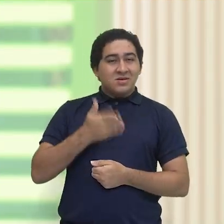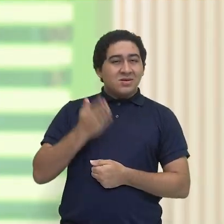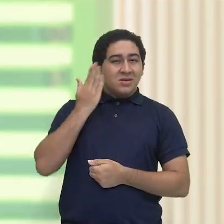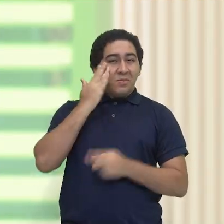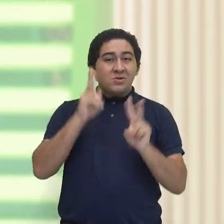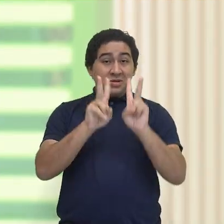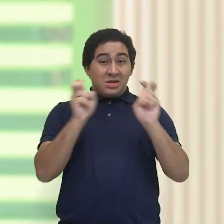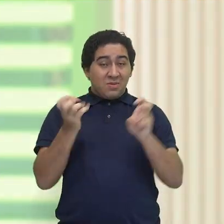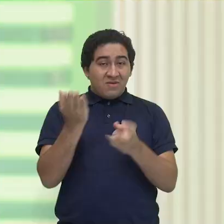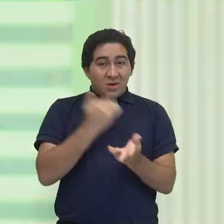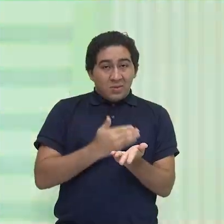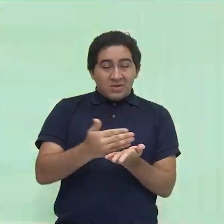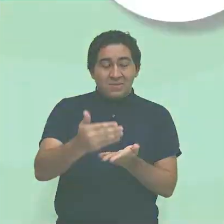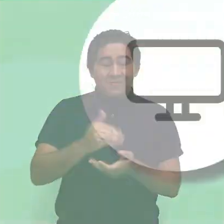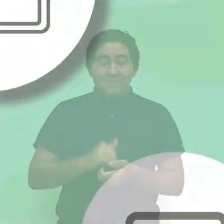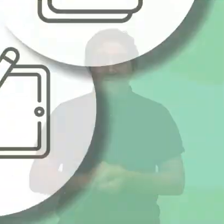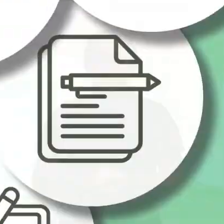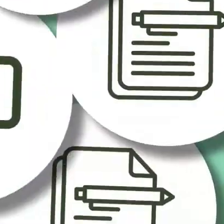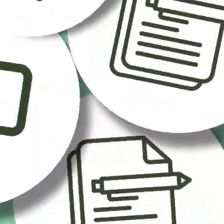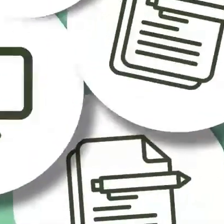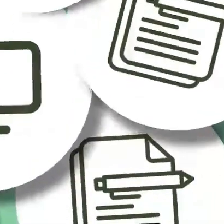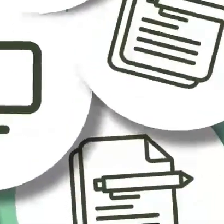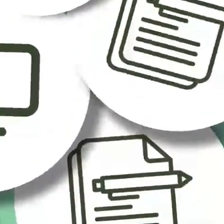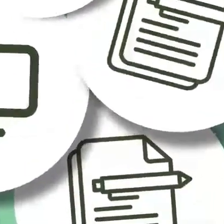à aula.